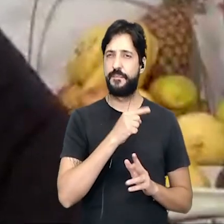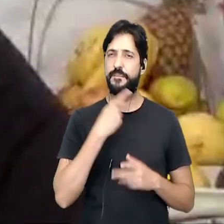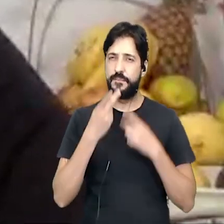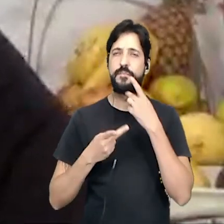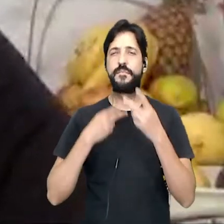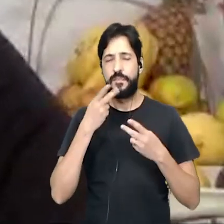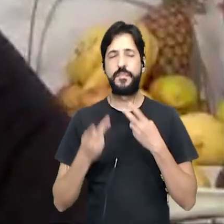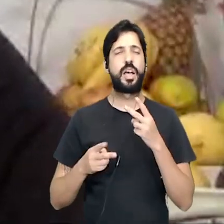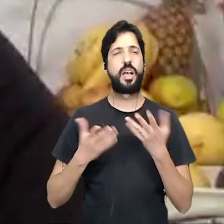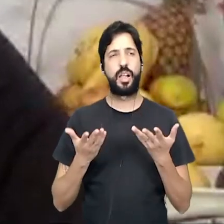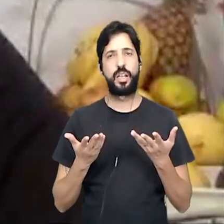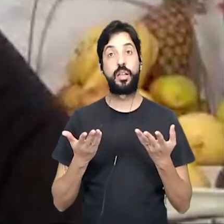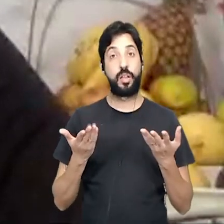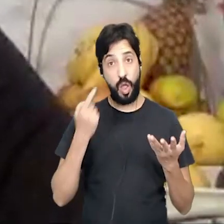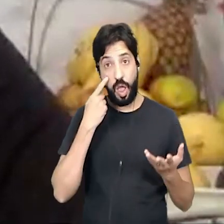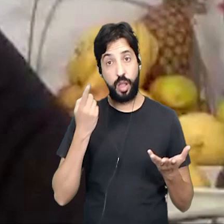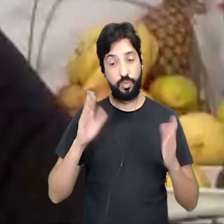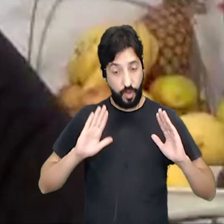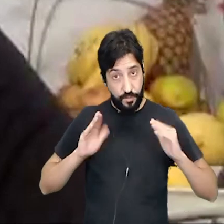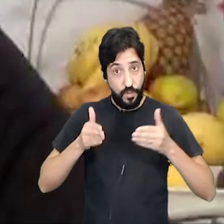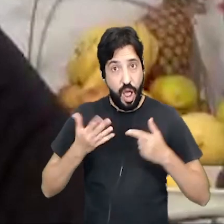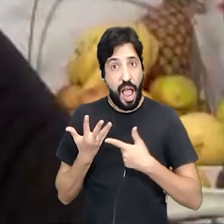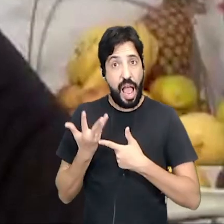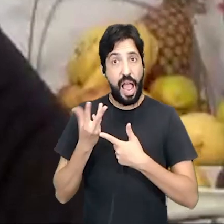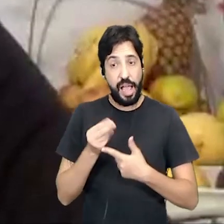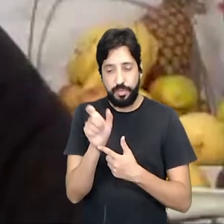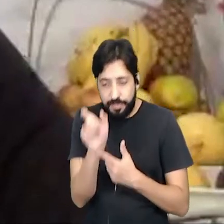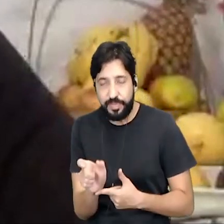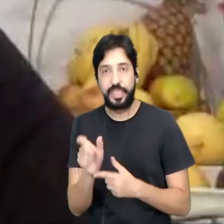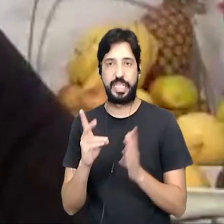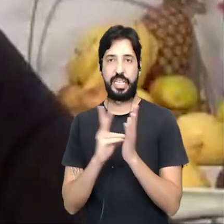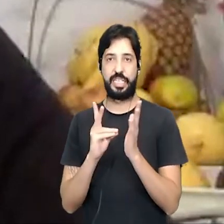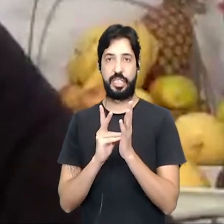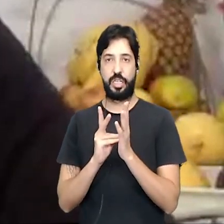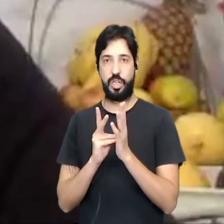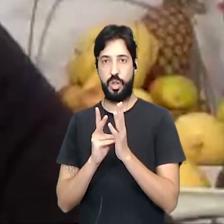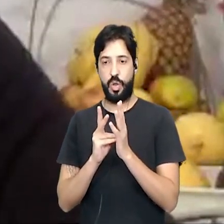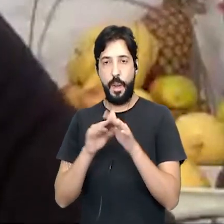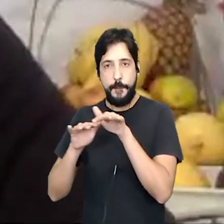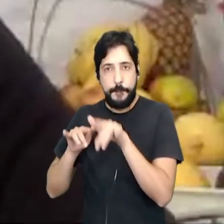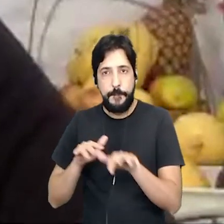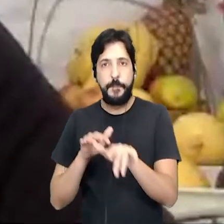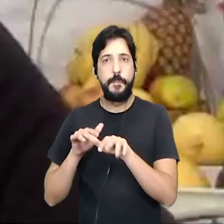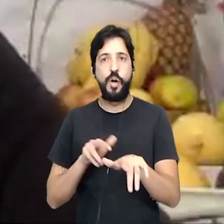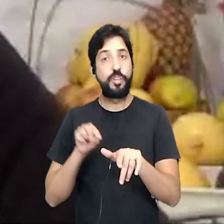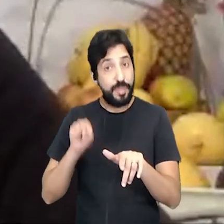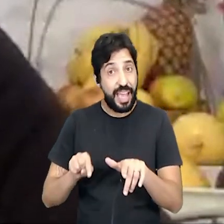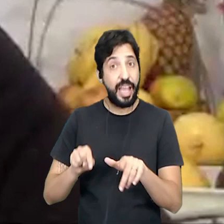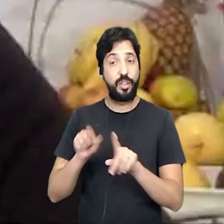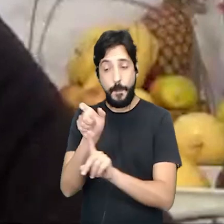o Ailton falando muito, que era, olha, né, vamos focar nesses artistas indígenas, nesse movimento dos